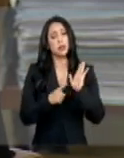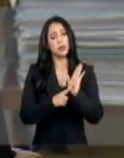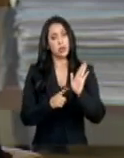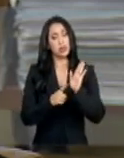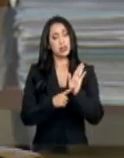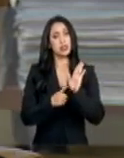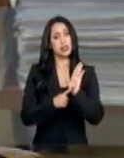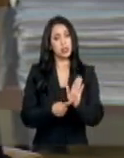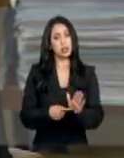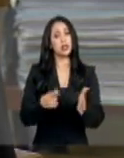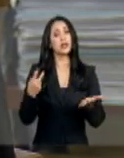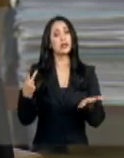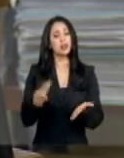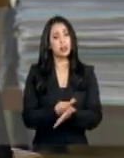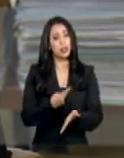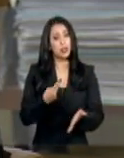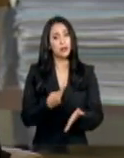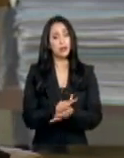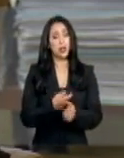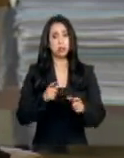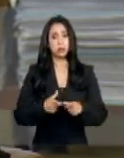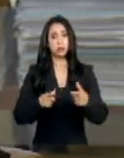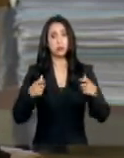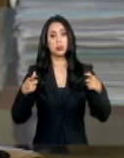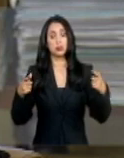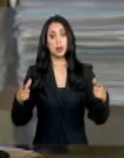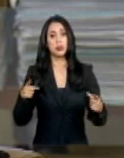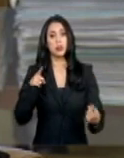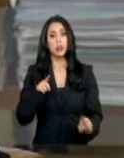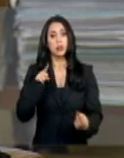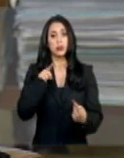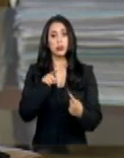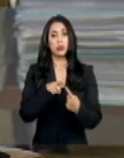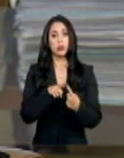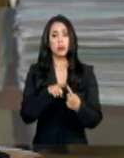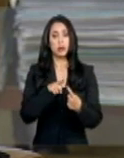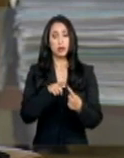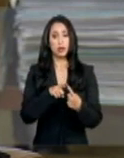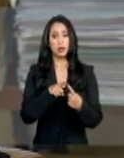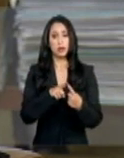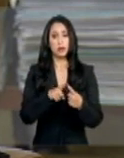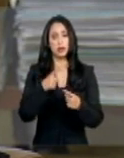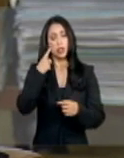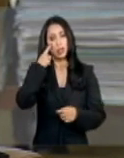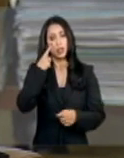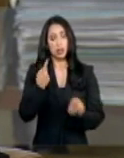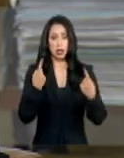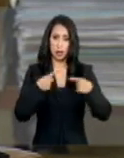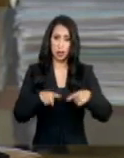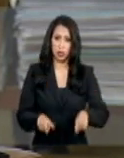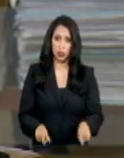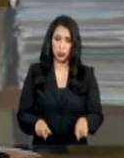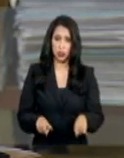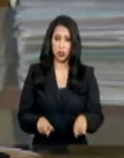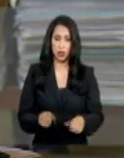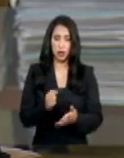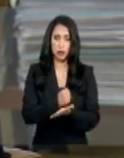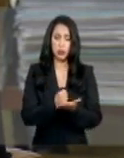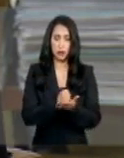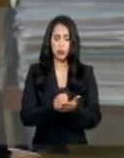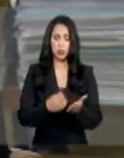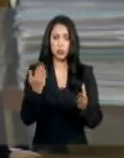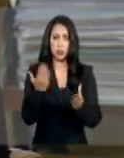que a eventual ampliação do objeto da demanda configuraria ofensa ao princípio do devido processo legal